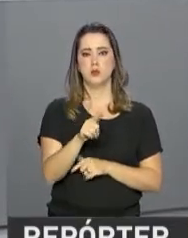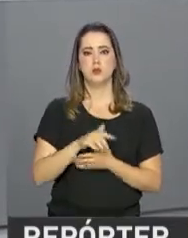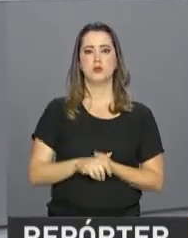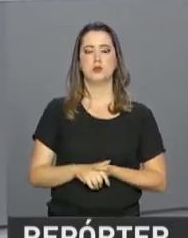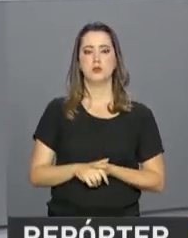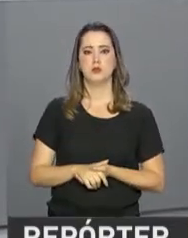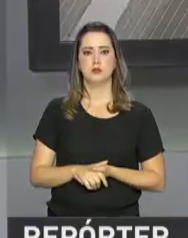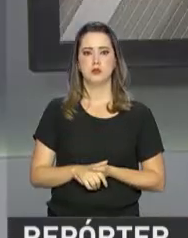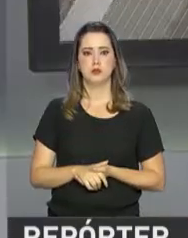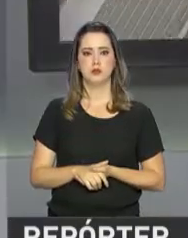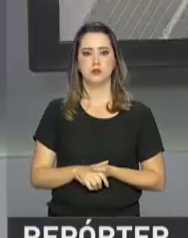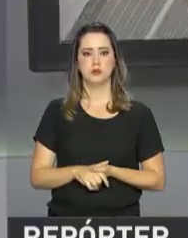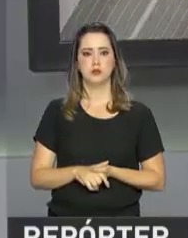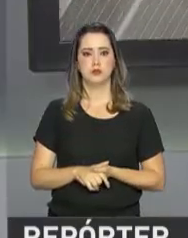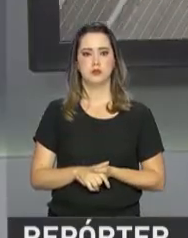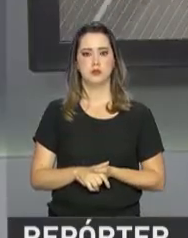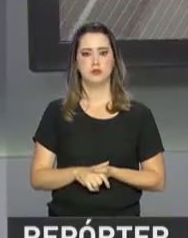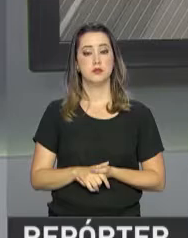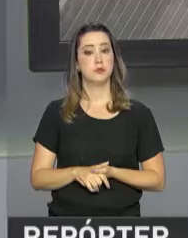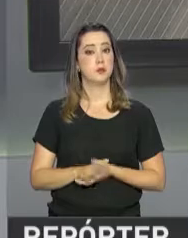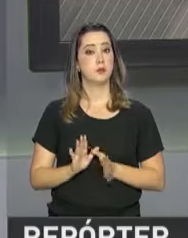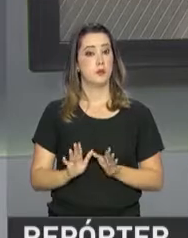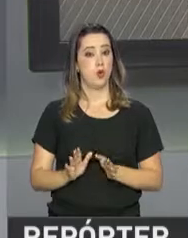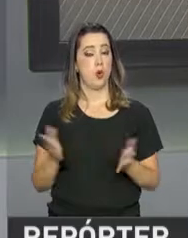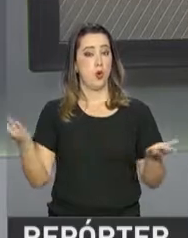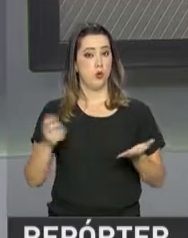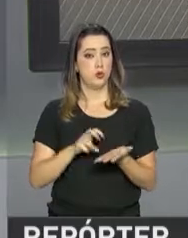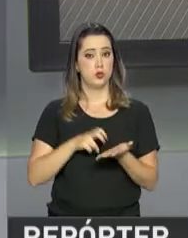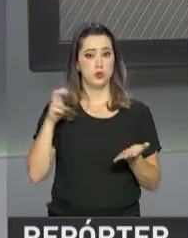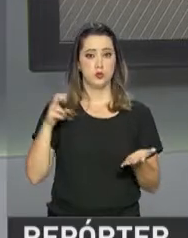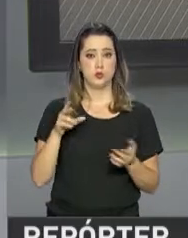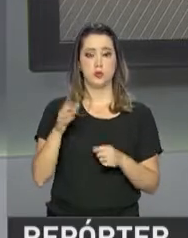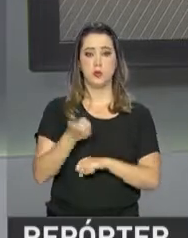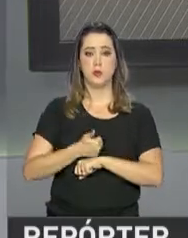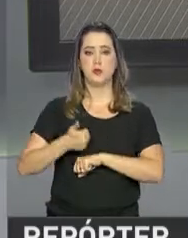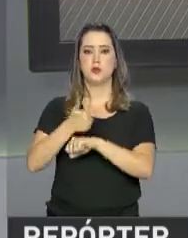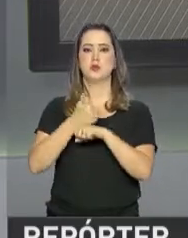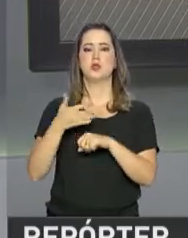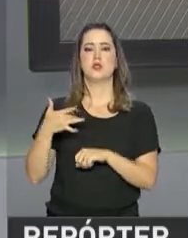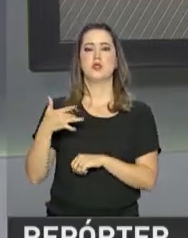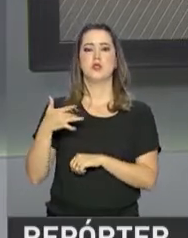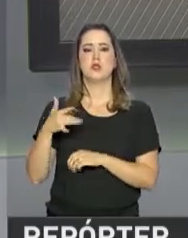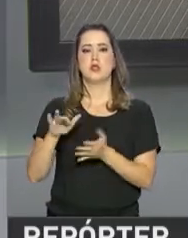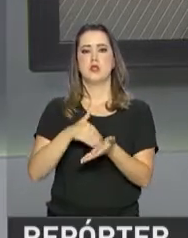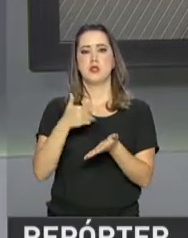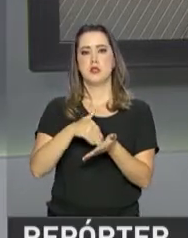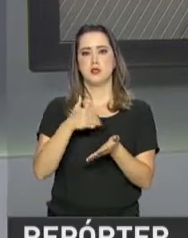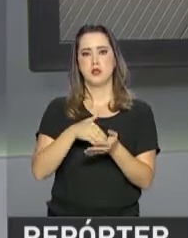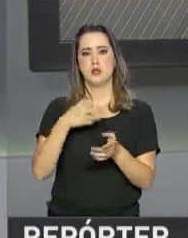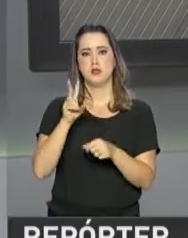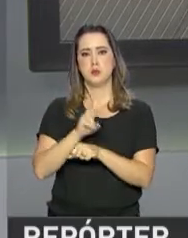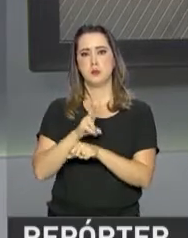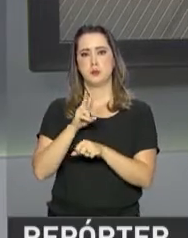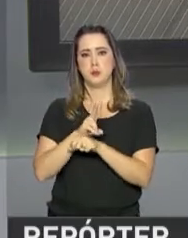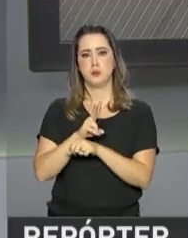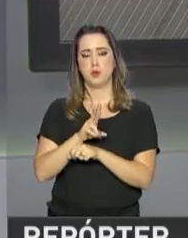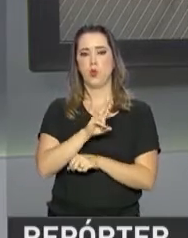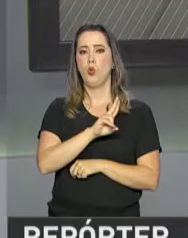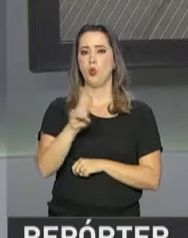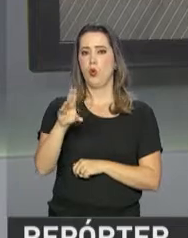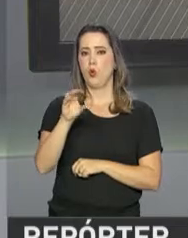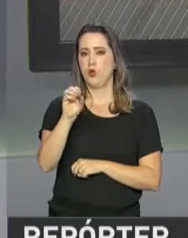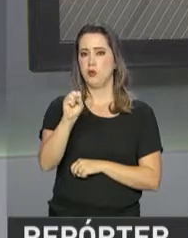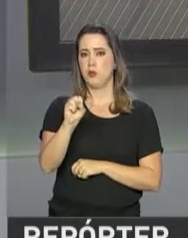cnpq na manhã de hoje profissionais da secretaria nacional de proteção e defesa civil